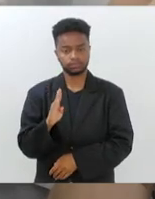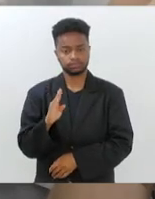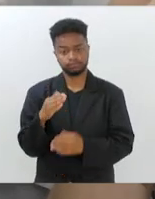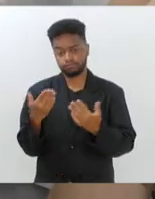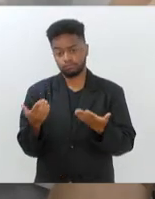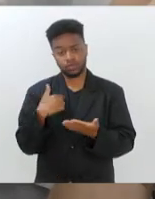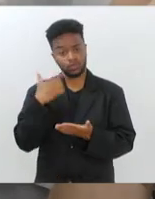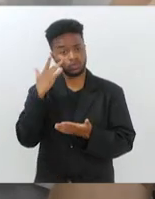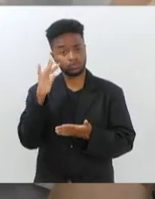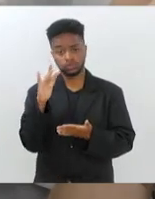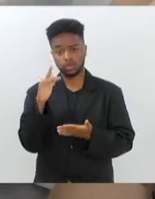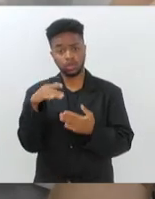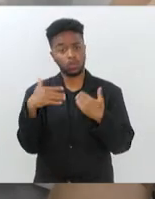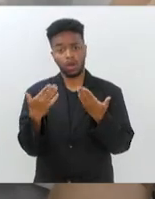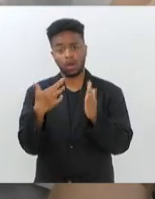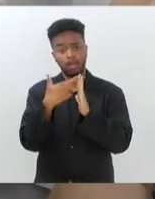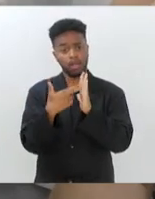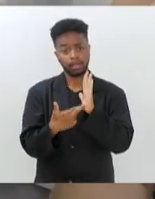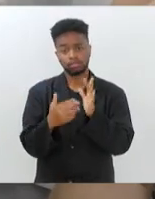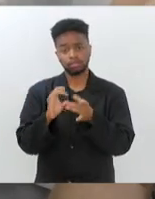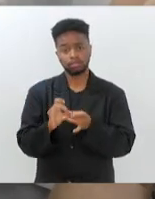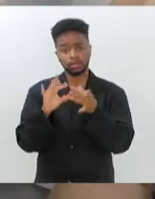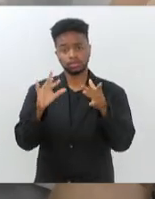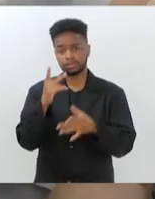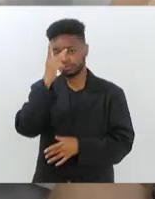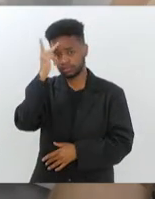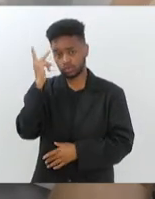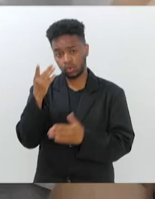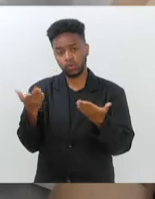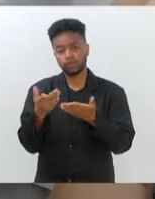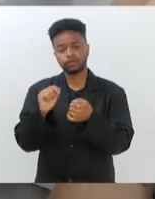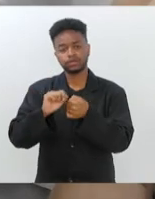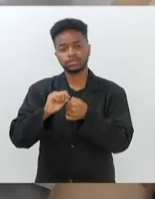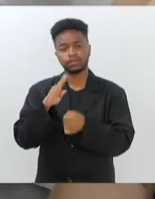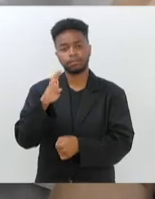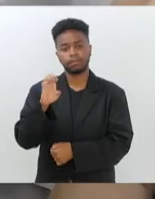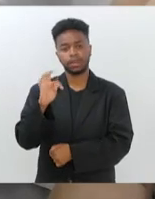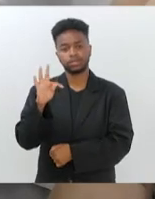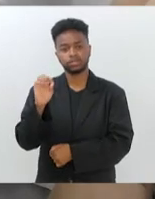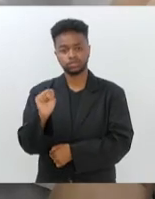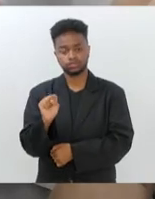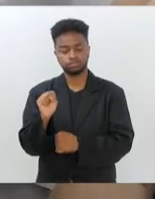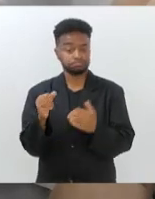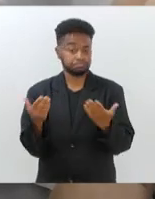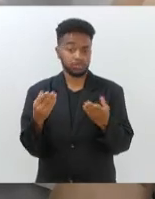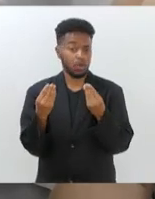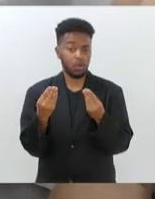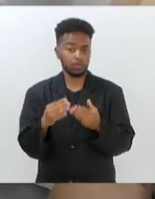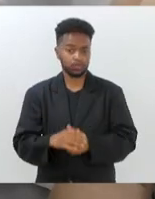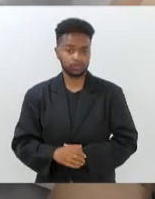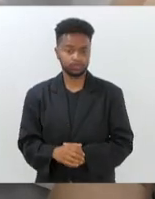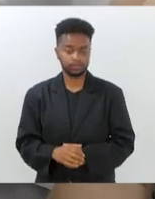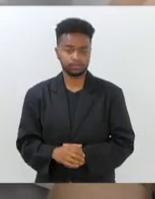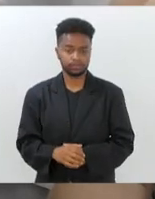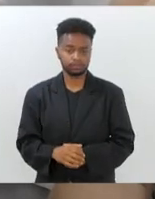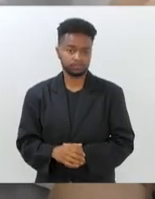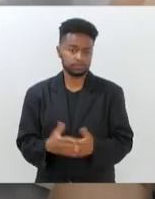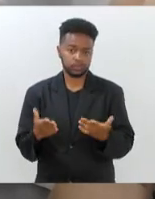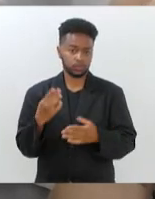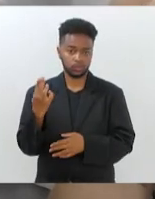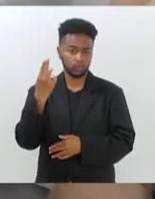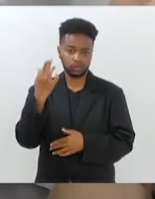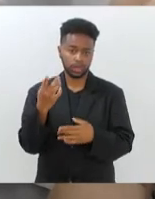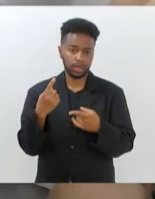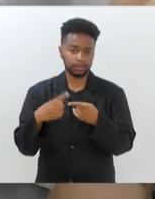eu não sei que tipo de regularização é essa que permite que a pessoa hoje vamos fazer uma Bet aqui vamos estar não é é um negócio surreal e que de